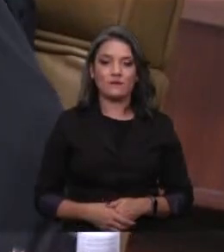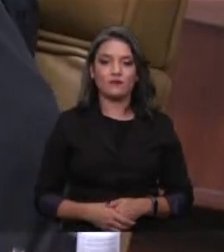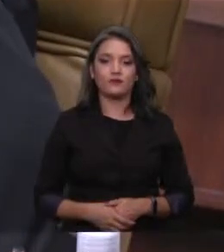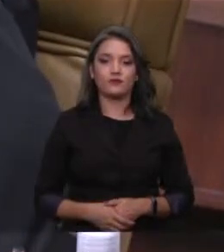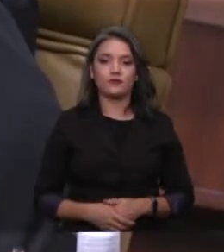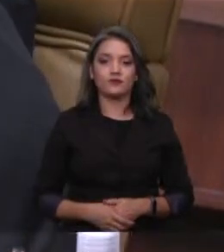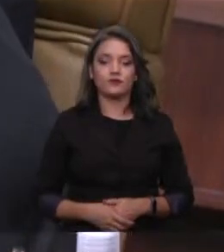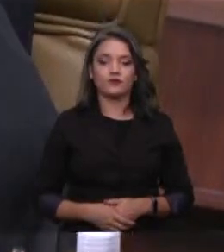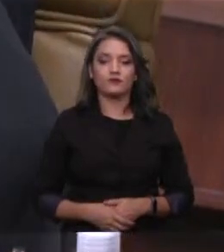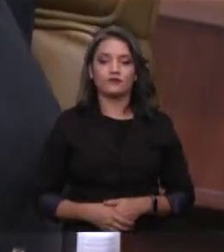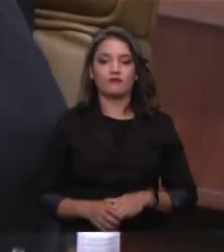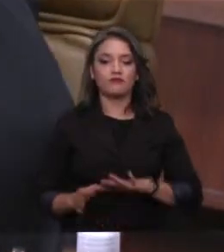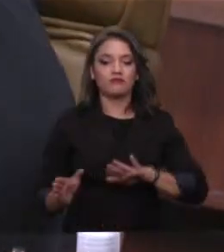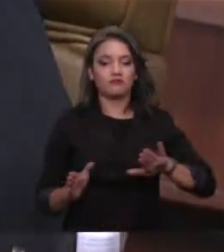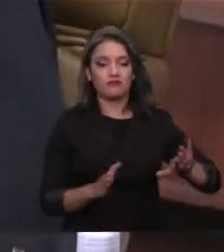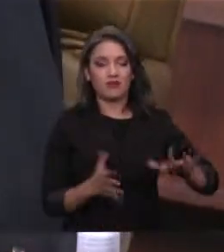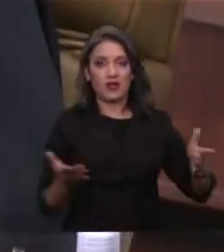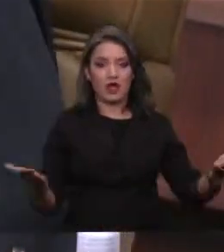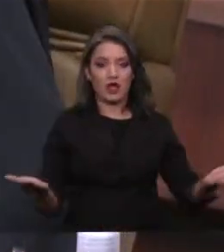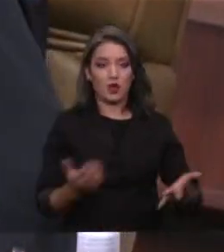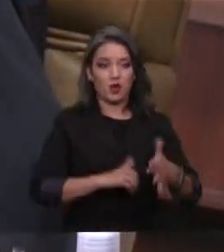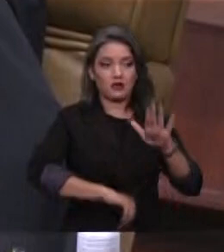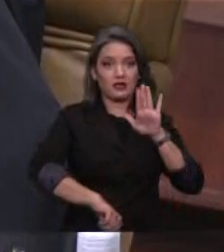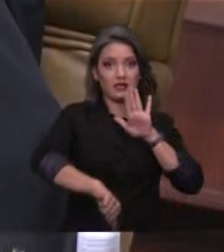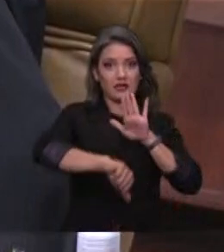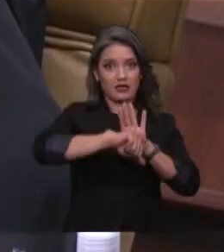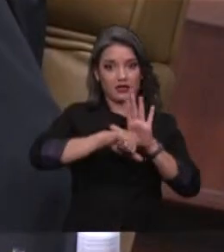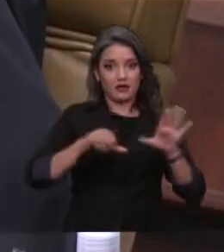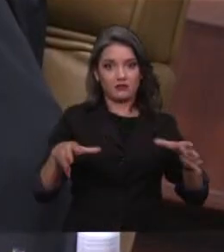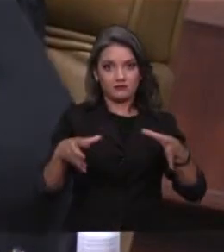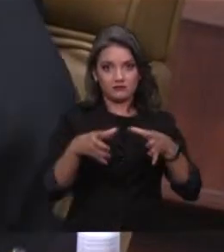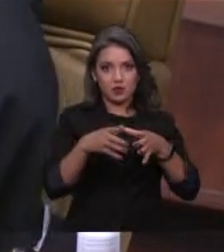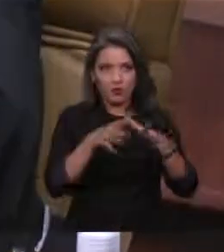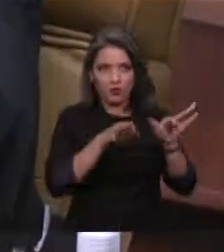E agora do delito de organização criminosa.